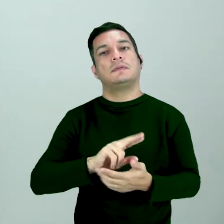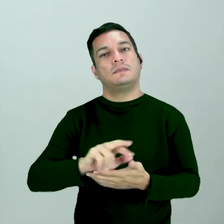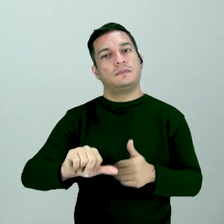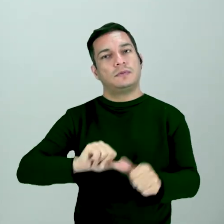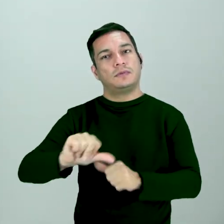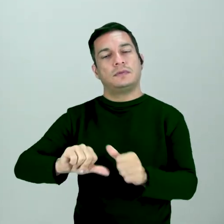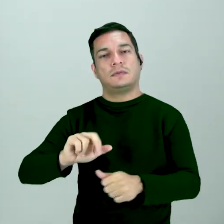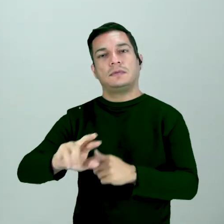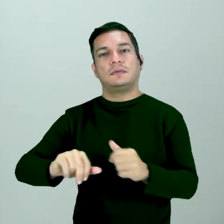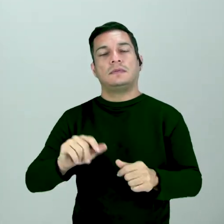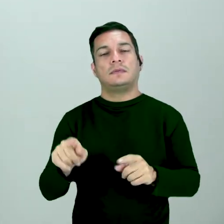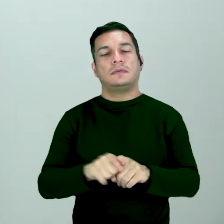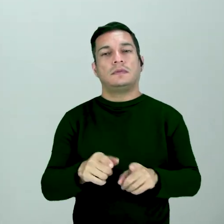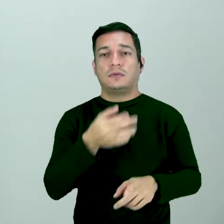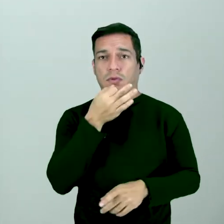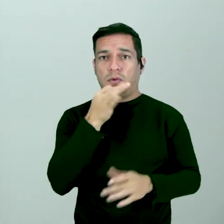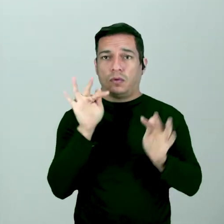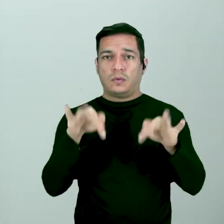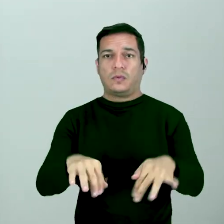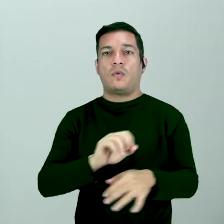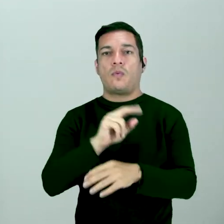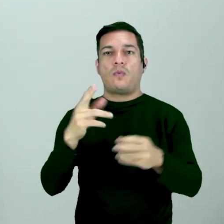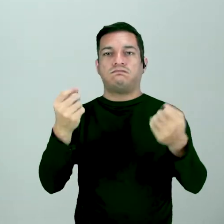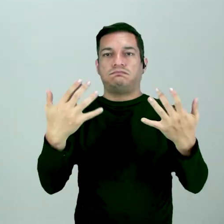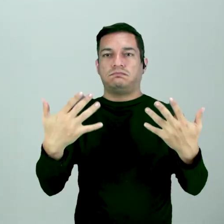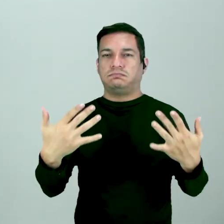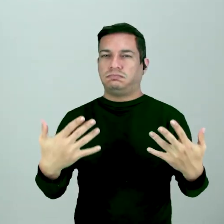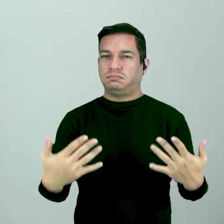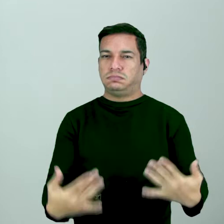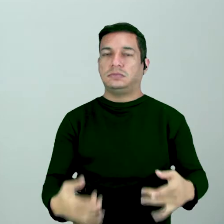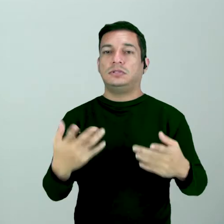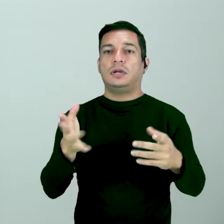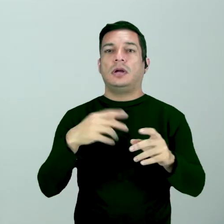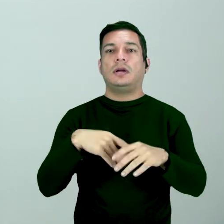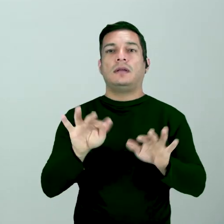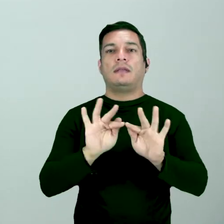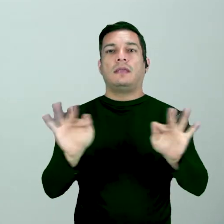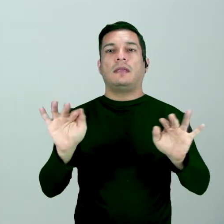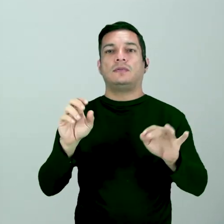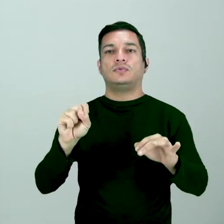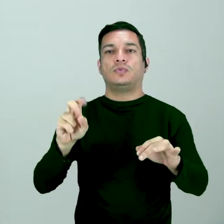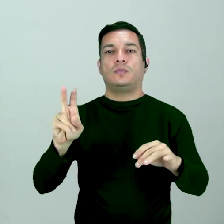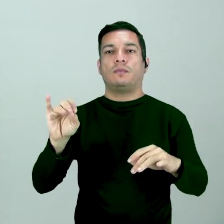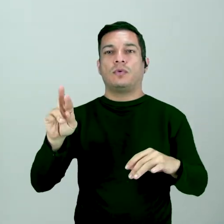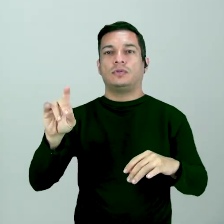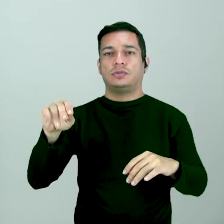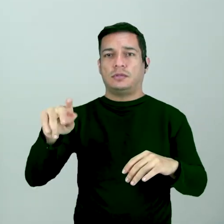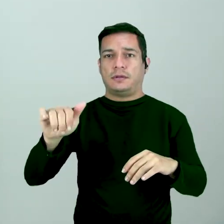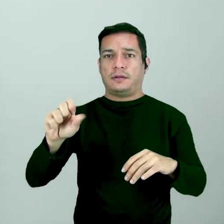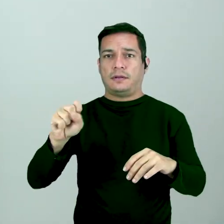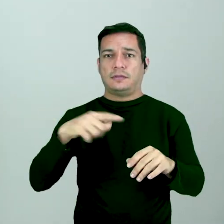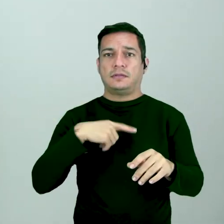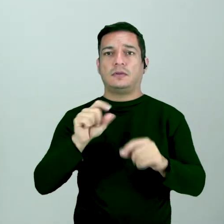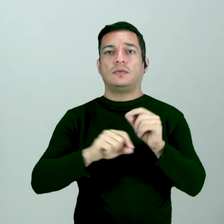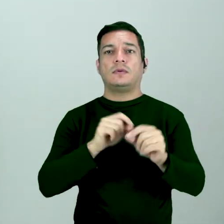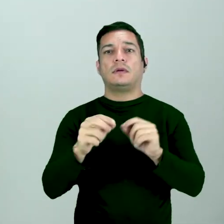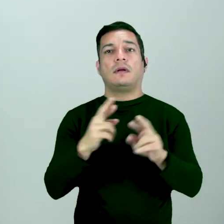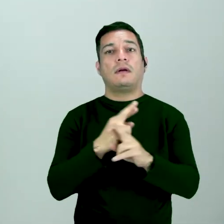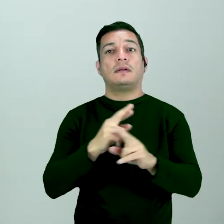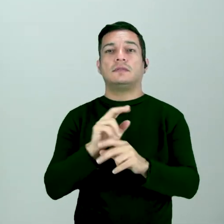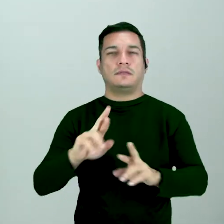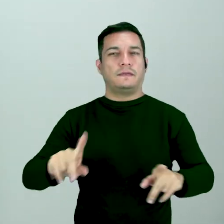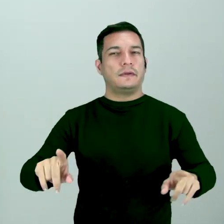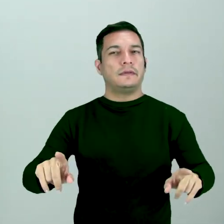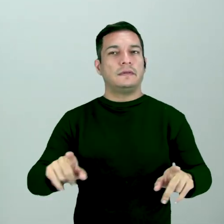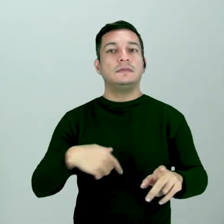adversidade, conclusão ou explicação. Já as orações subordinadas, elas estabelecem uma relação um pouco